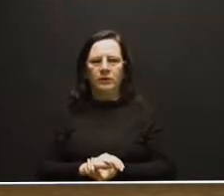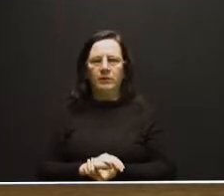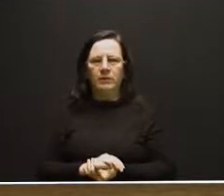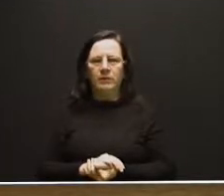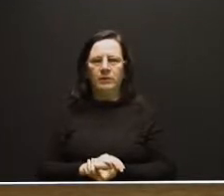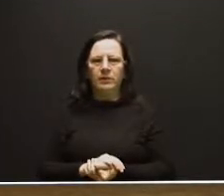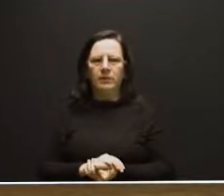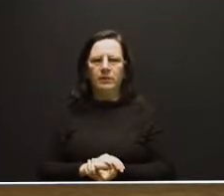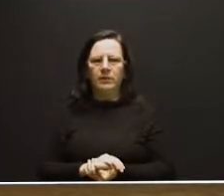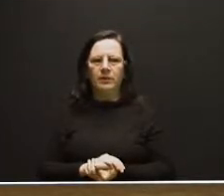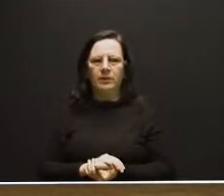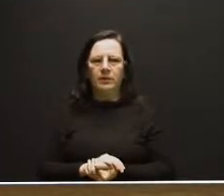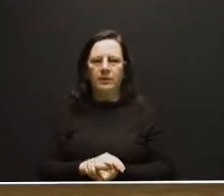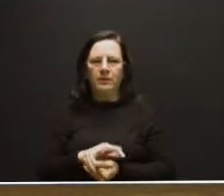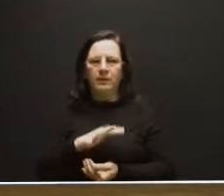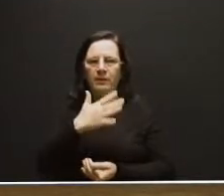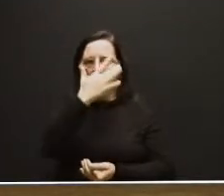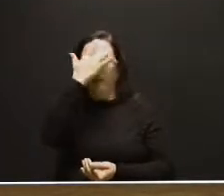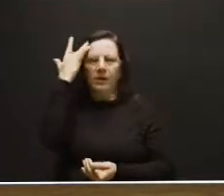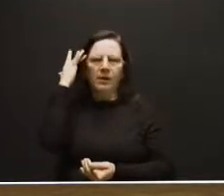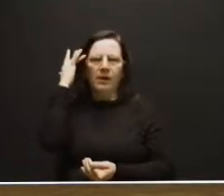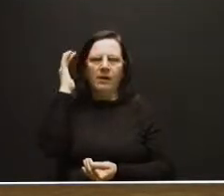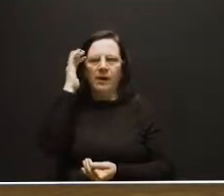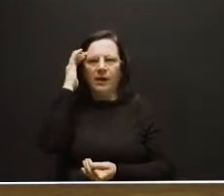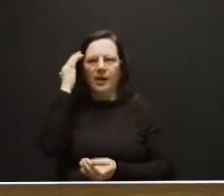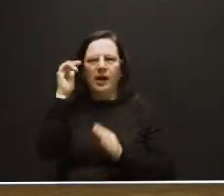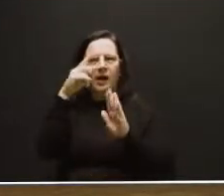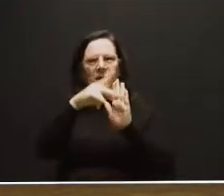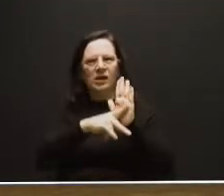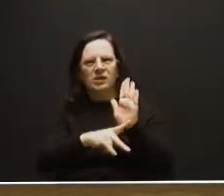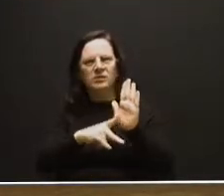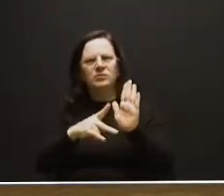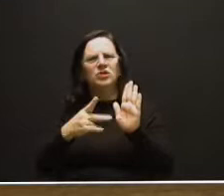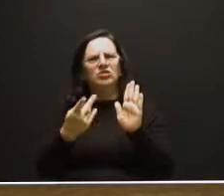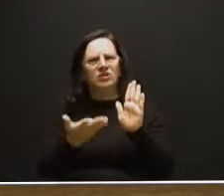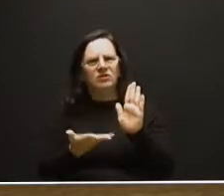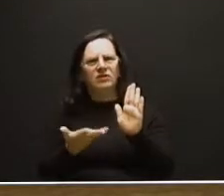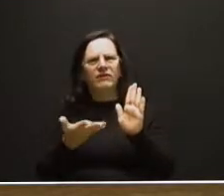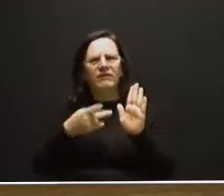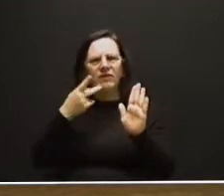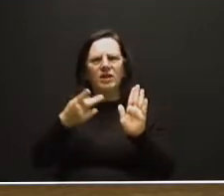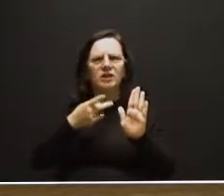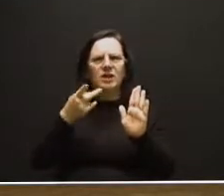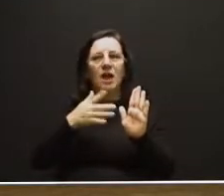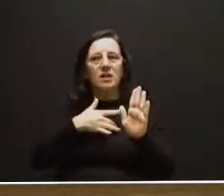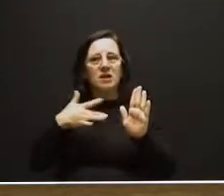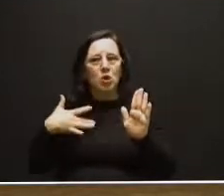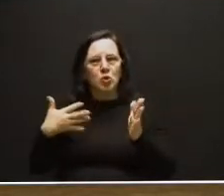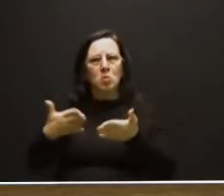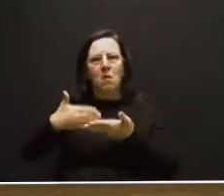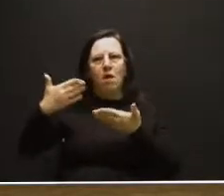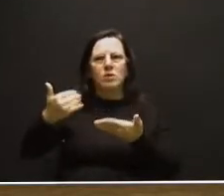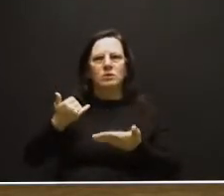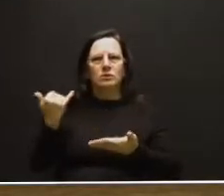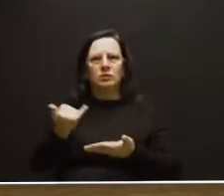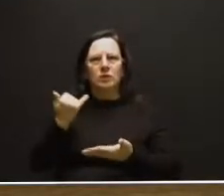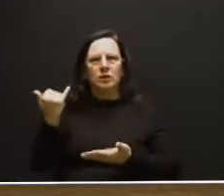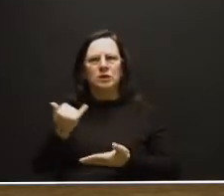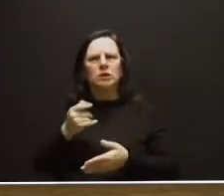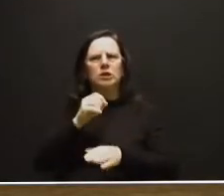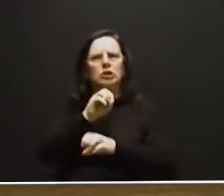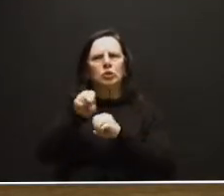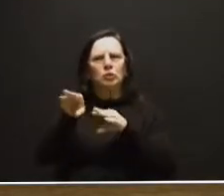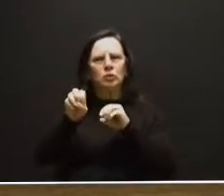é porque às vezes muitas pessoas entende que o projeto é sempre coloca mas a saúde é mais importante a educação